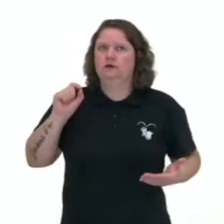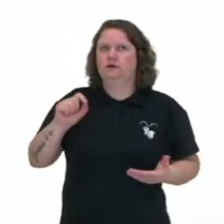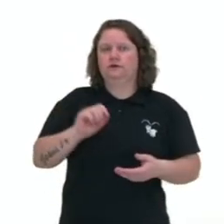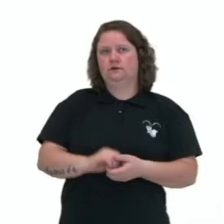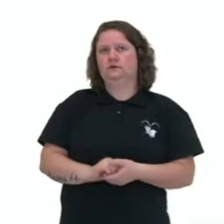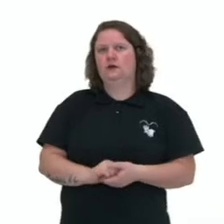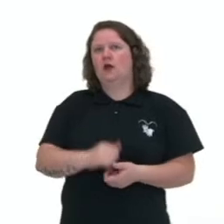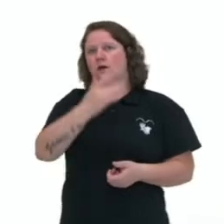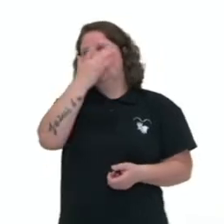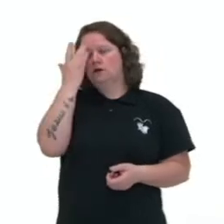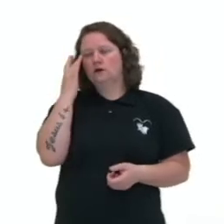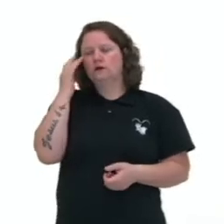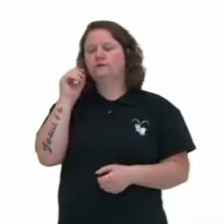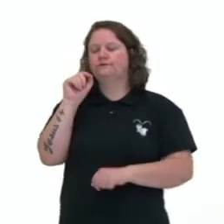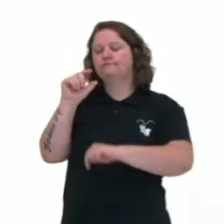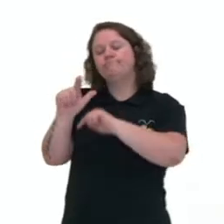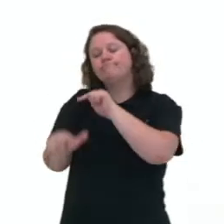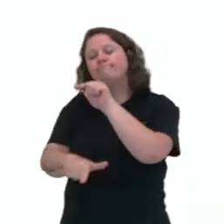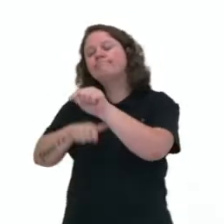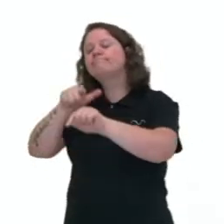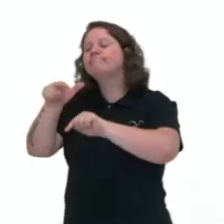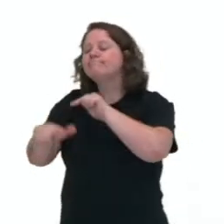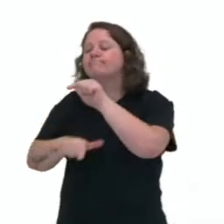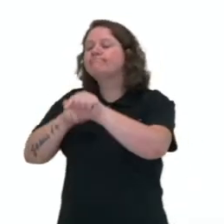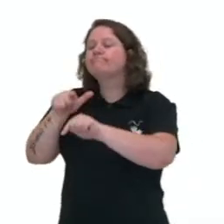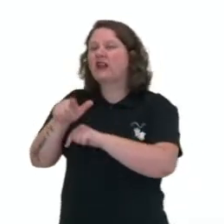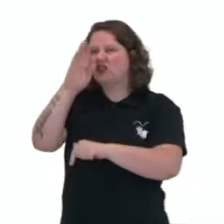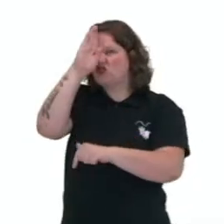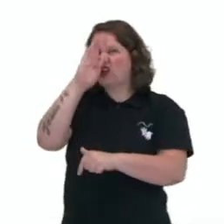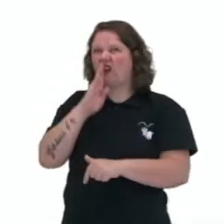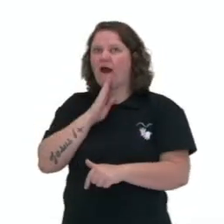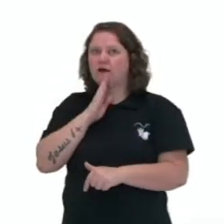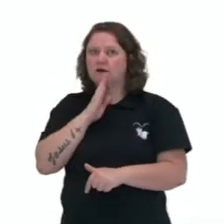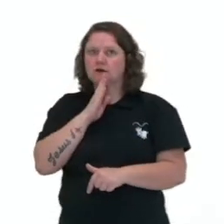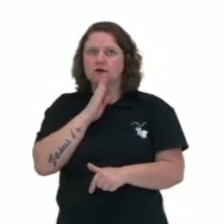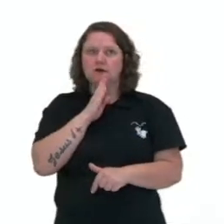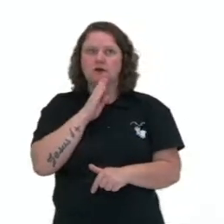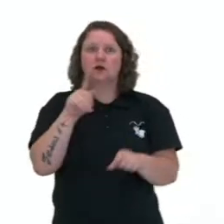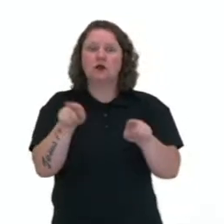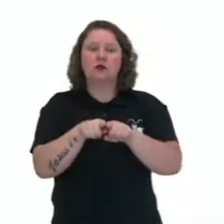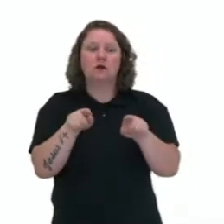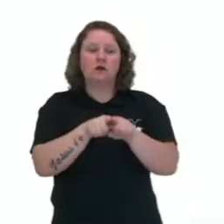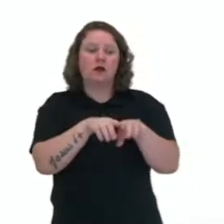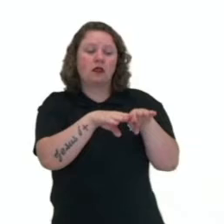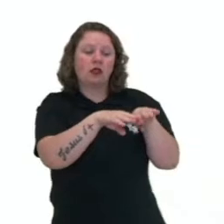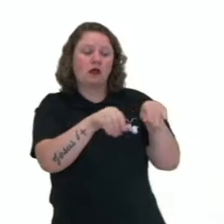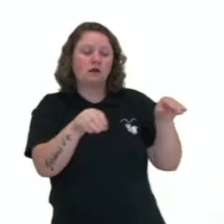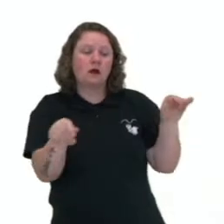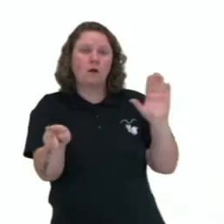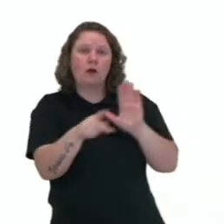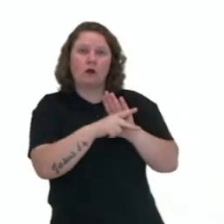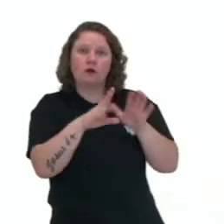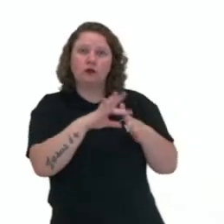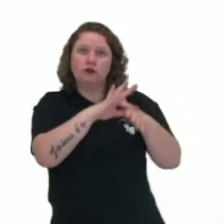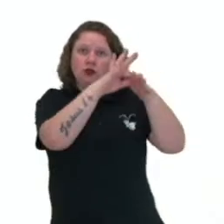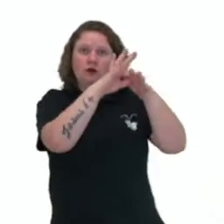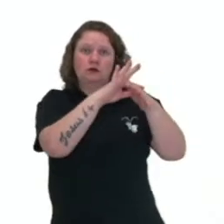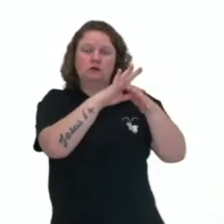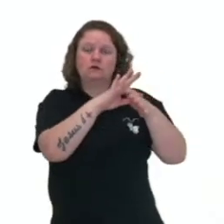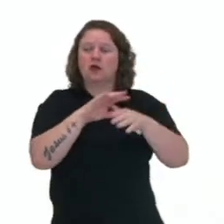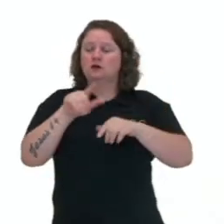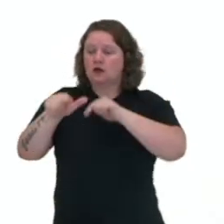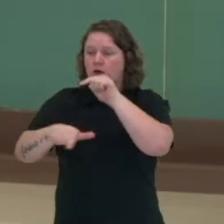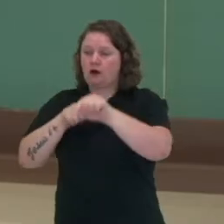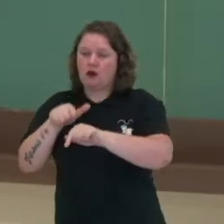camponês tinha que trabalhar de graça para o senhor 2 ou 3 dias na semana nas terras, né,